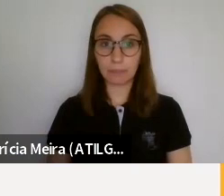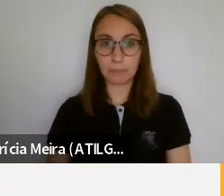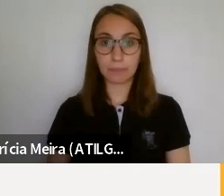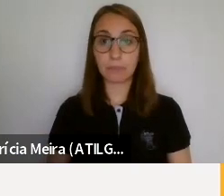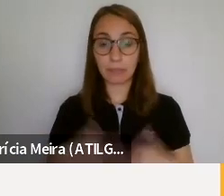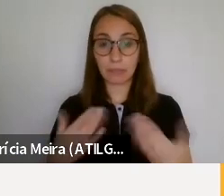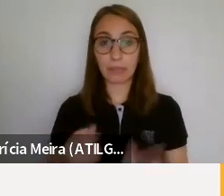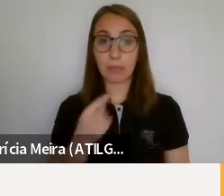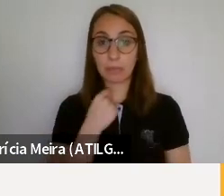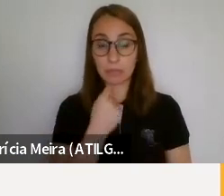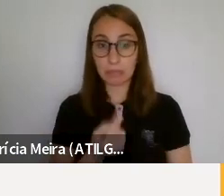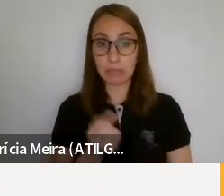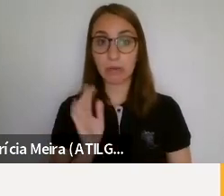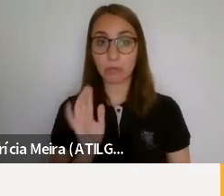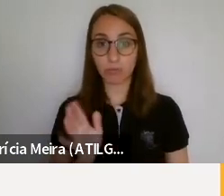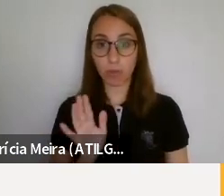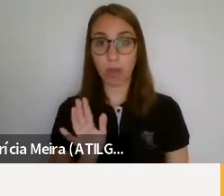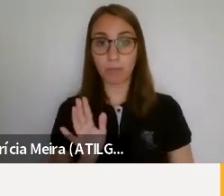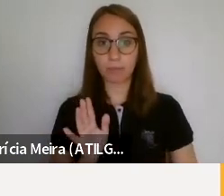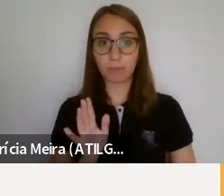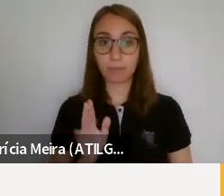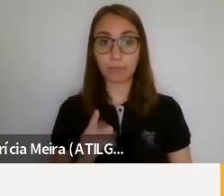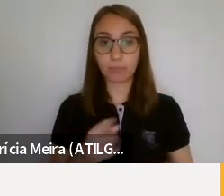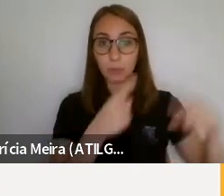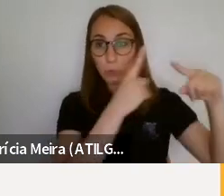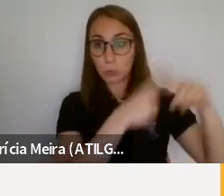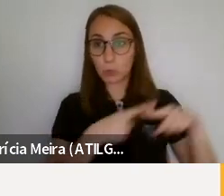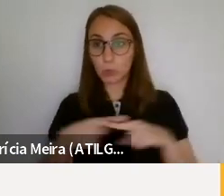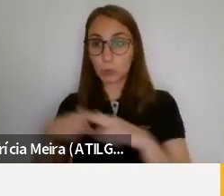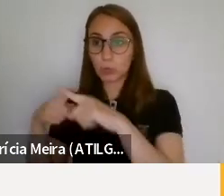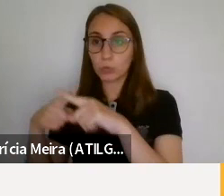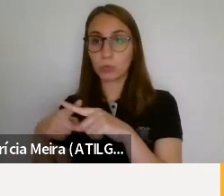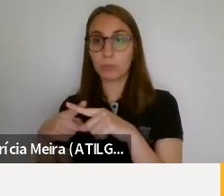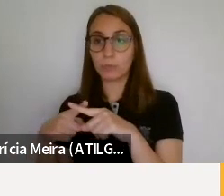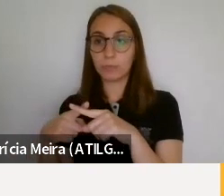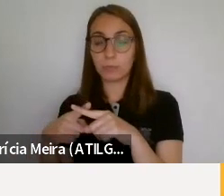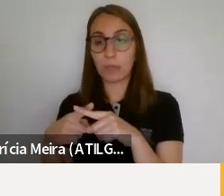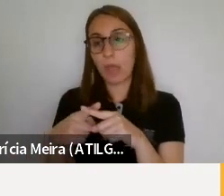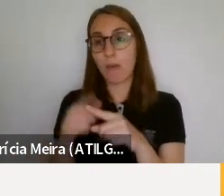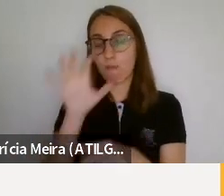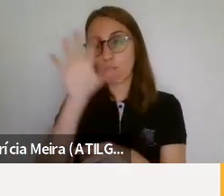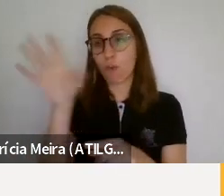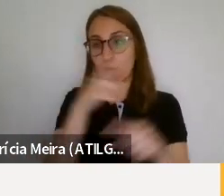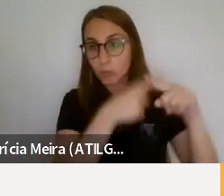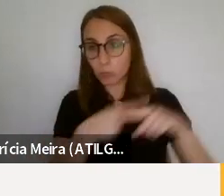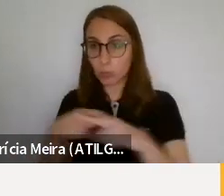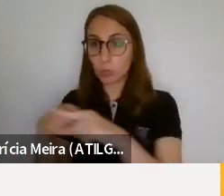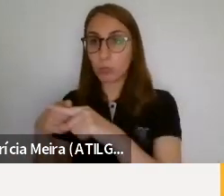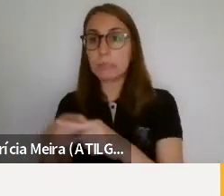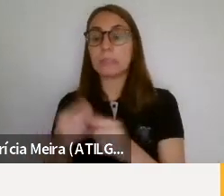foi categorizado os diferentes tipos de cyberbullying,